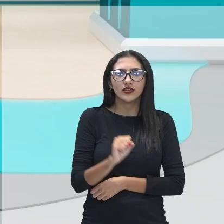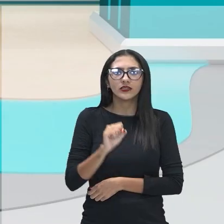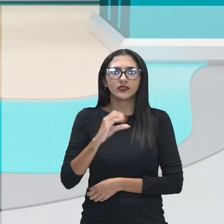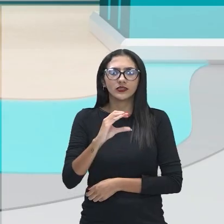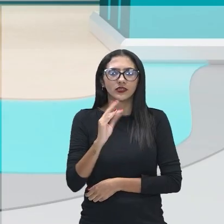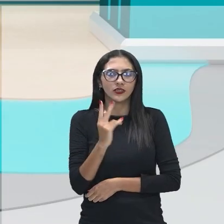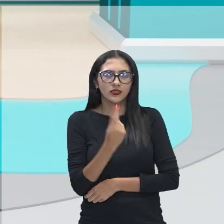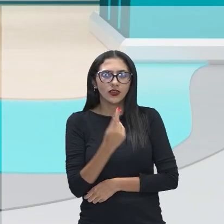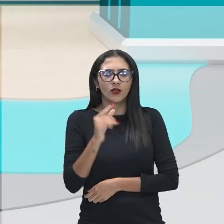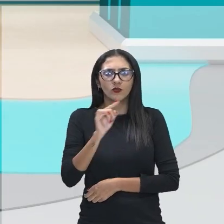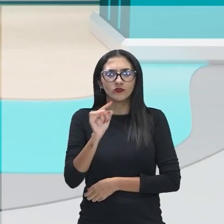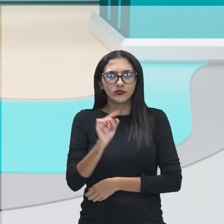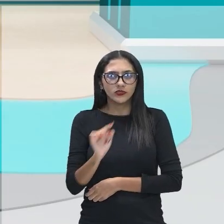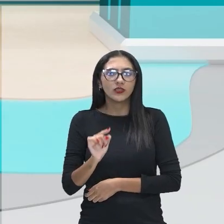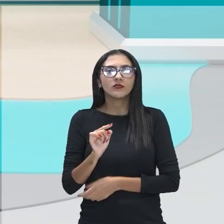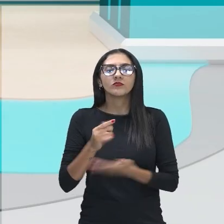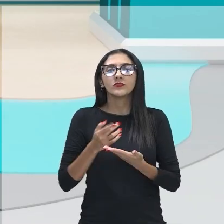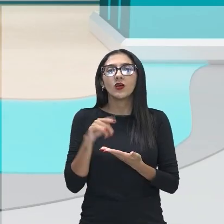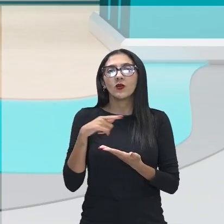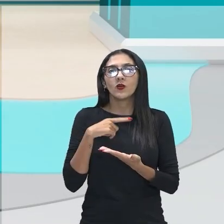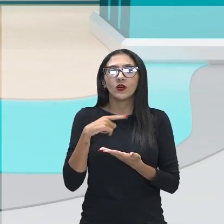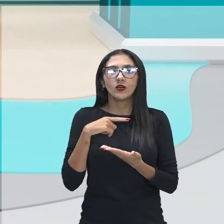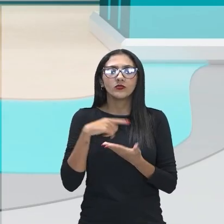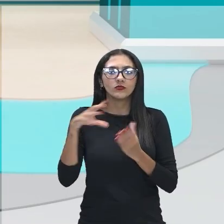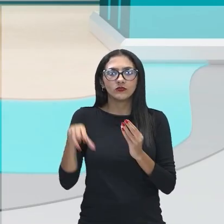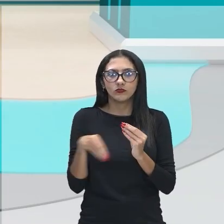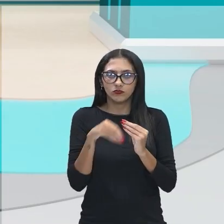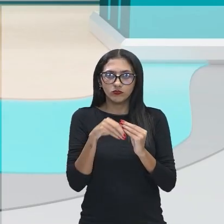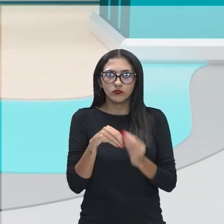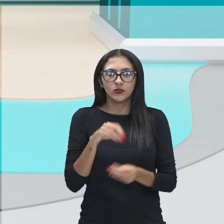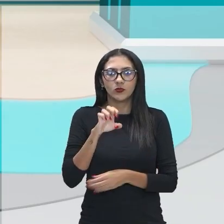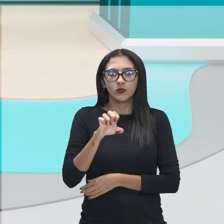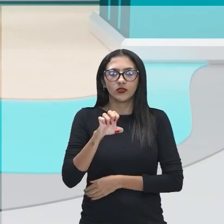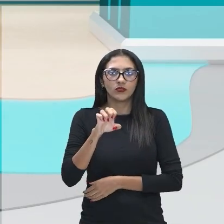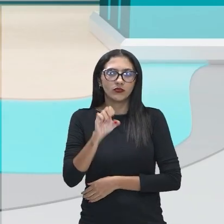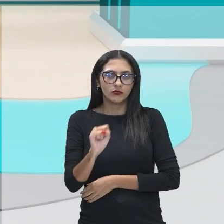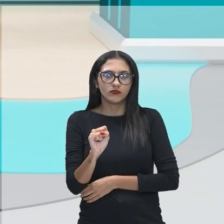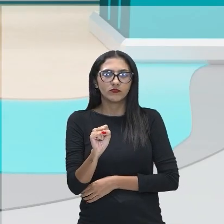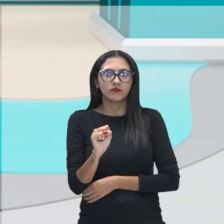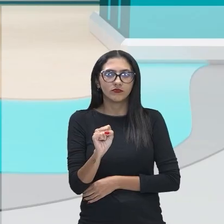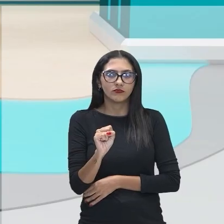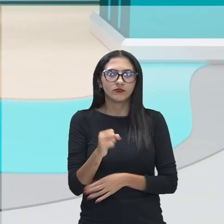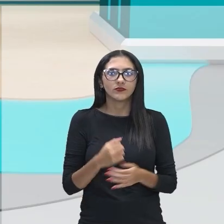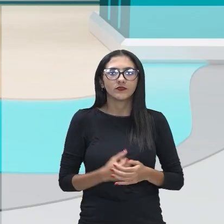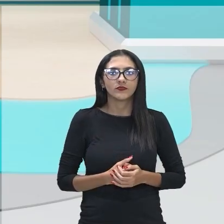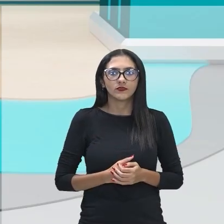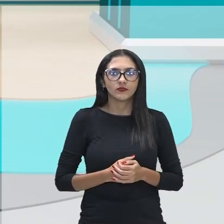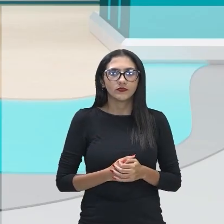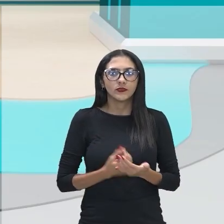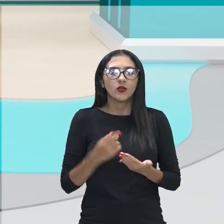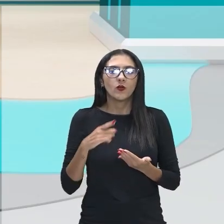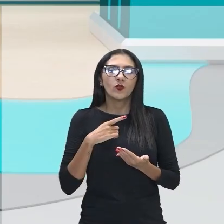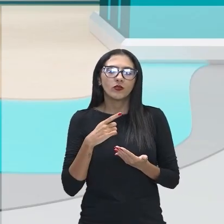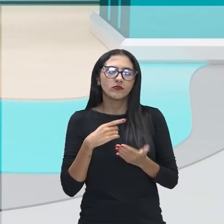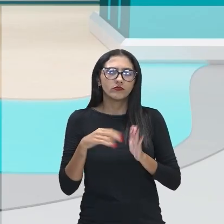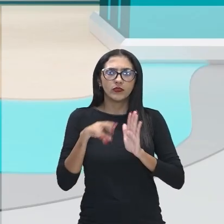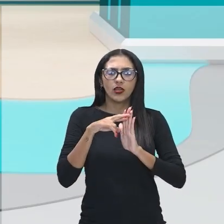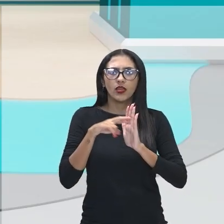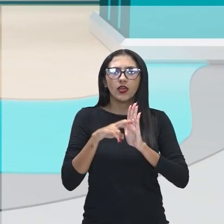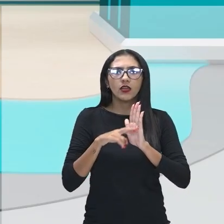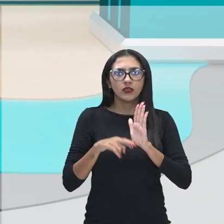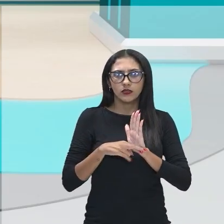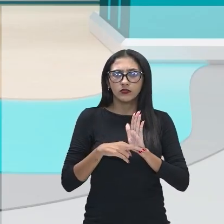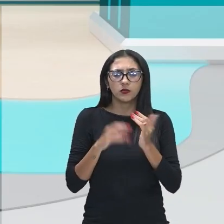X, o Z, eles vão receber o ES. Praticamente eles seguem os substantivos, a mesma regra aí da nossa